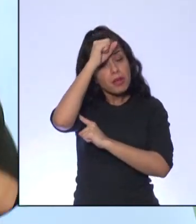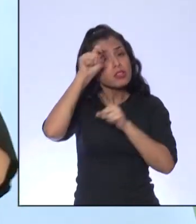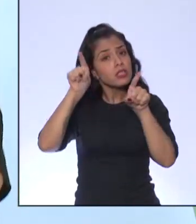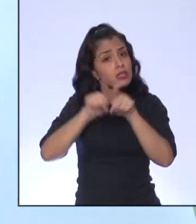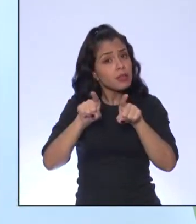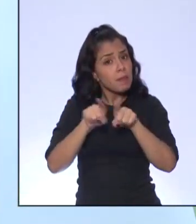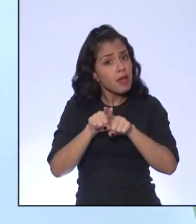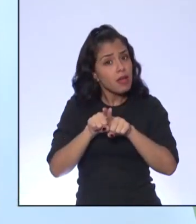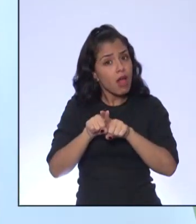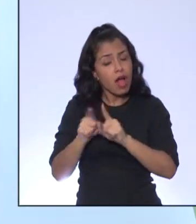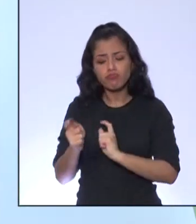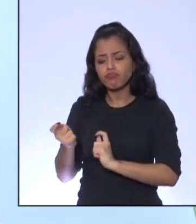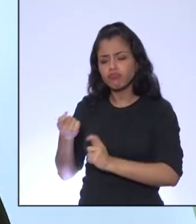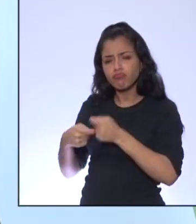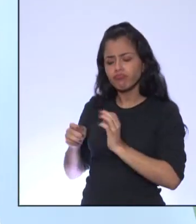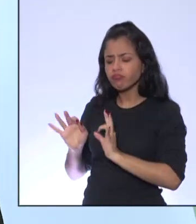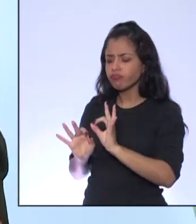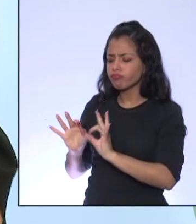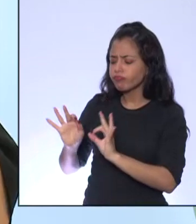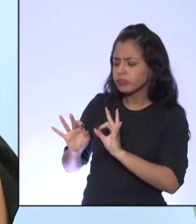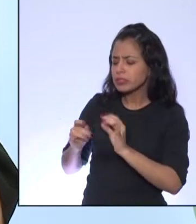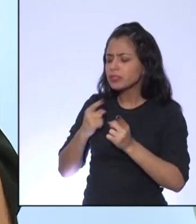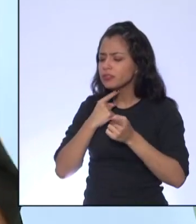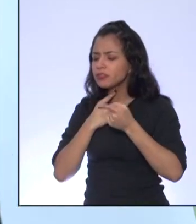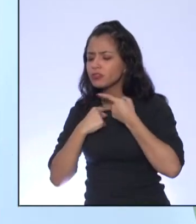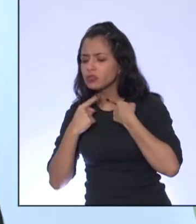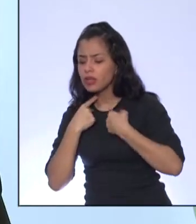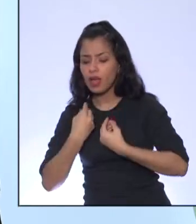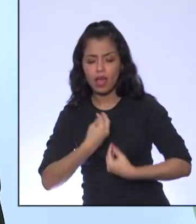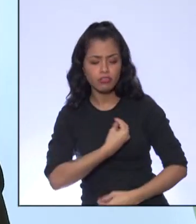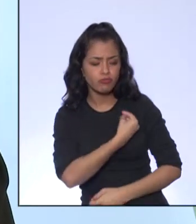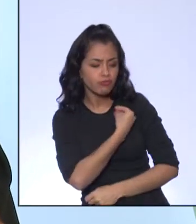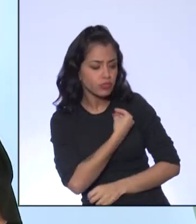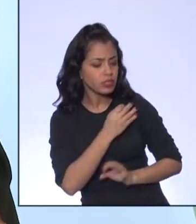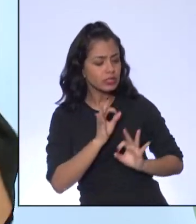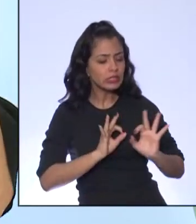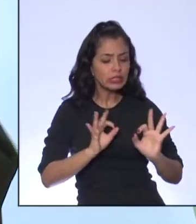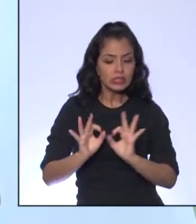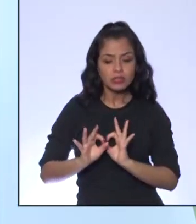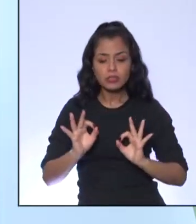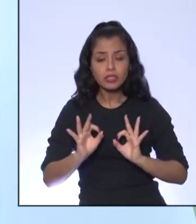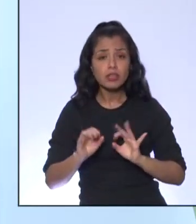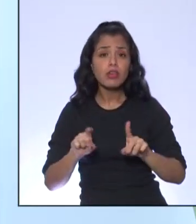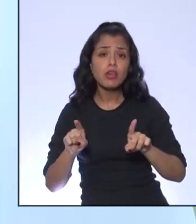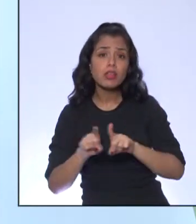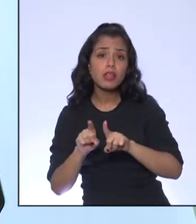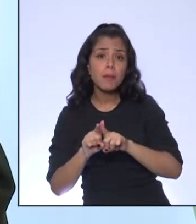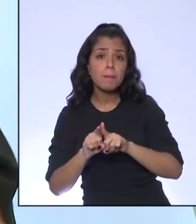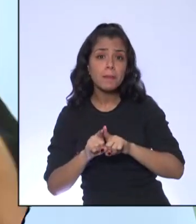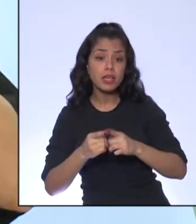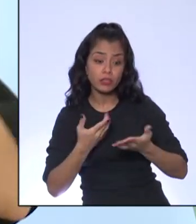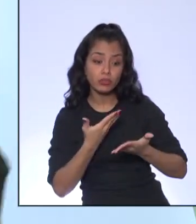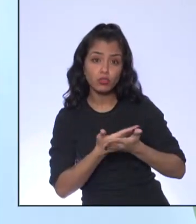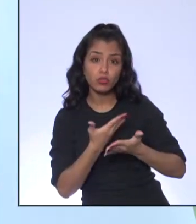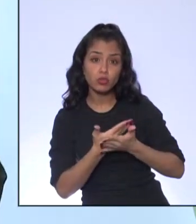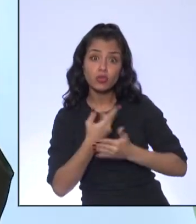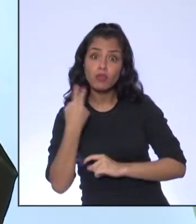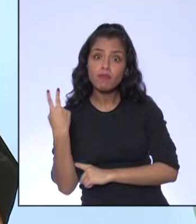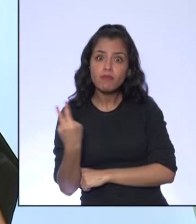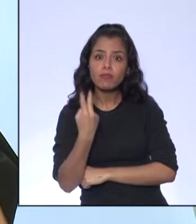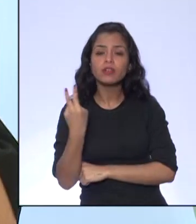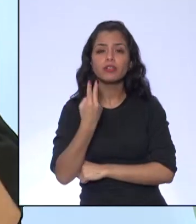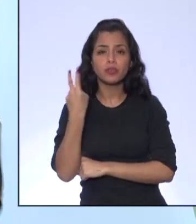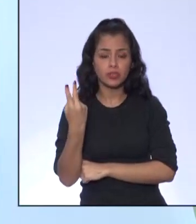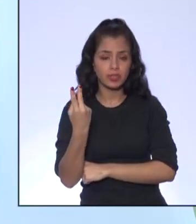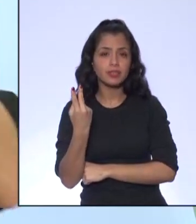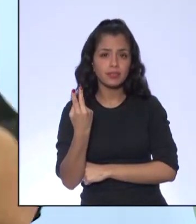a administrar os seus desejos, a sua vida e a valorizar o estudo como uma maneira de